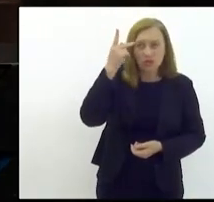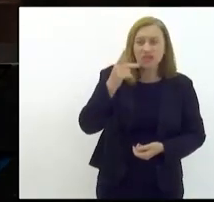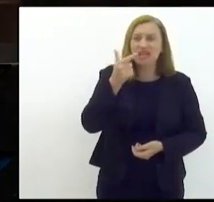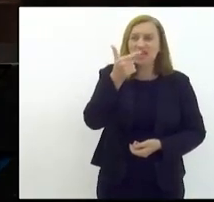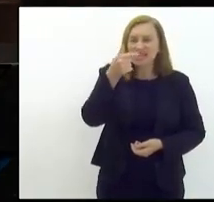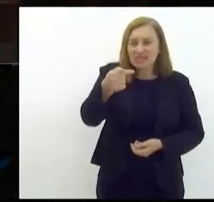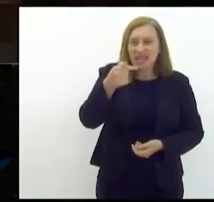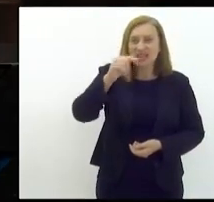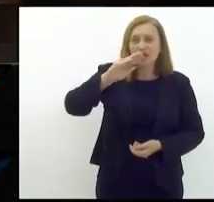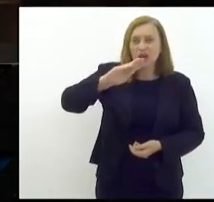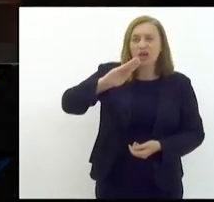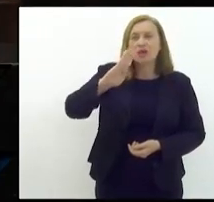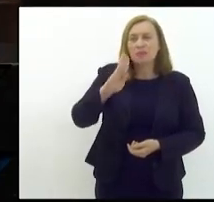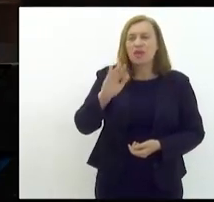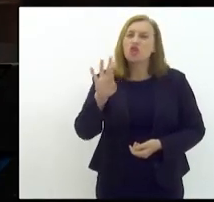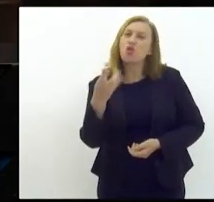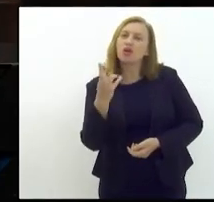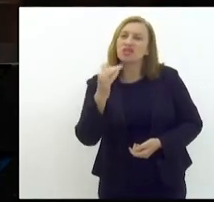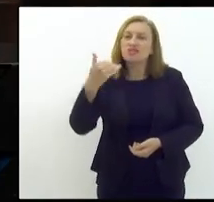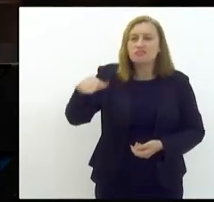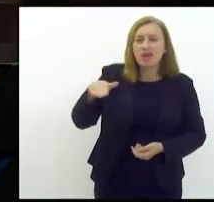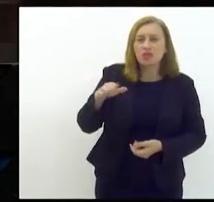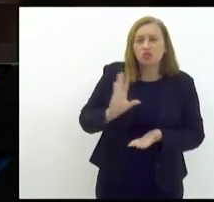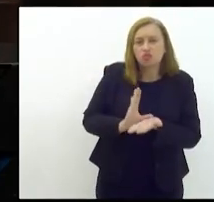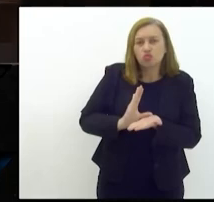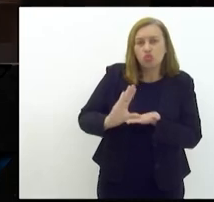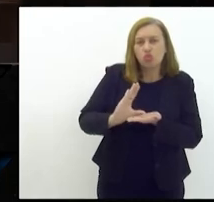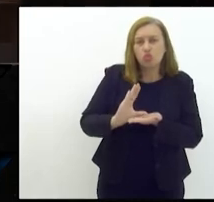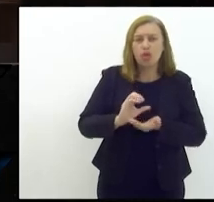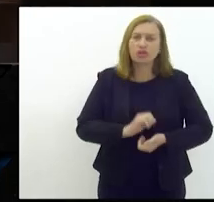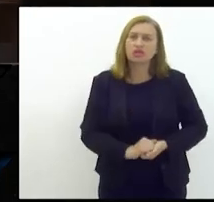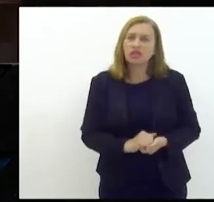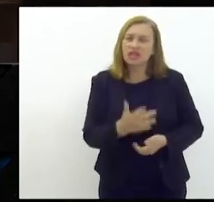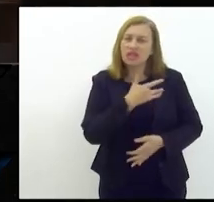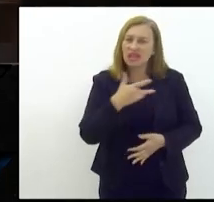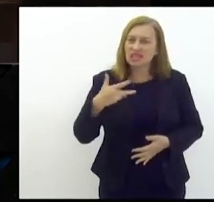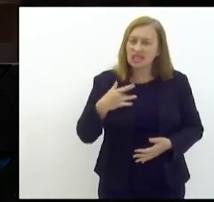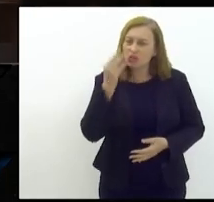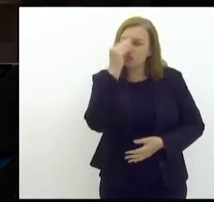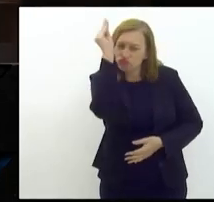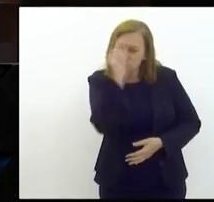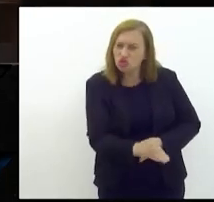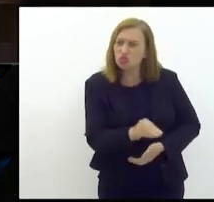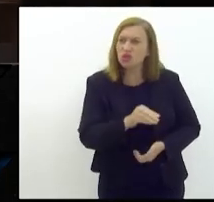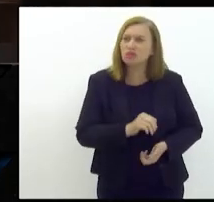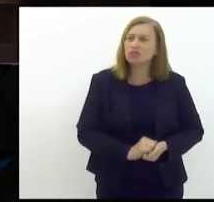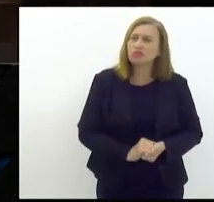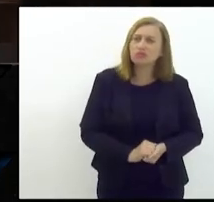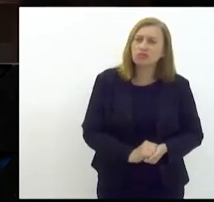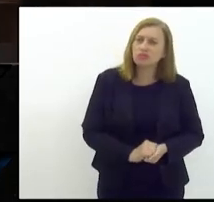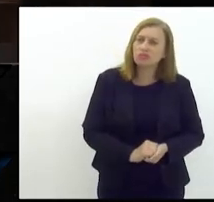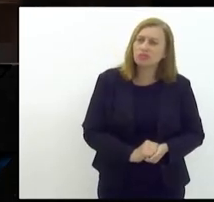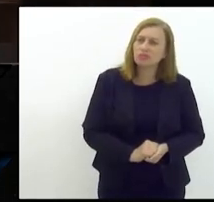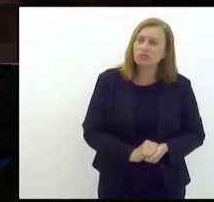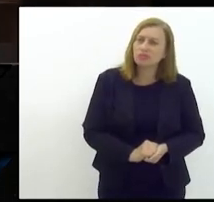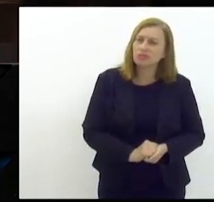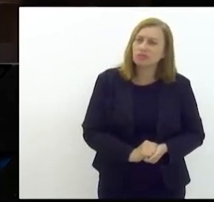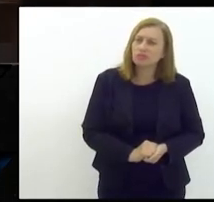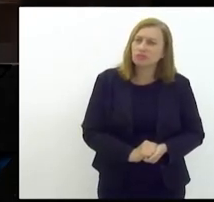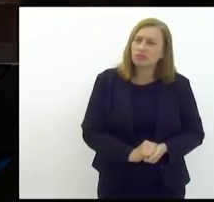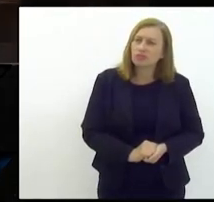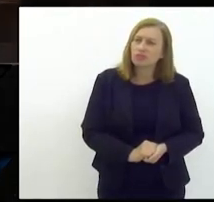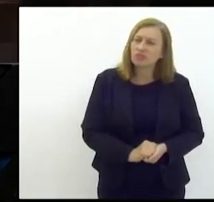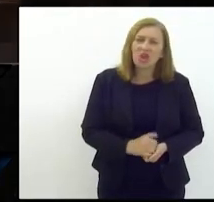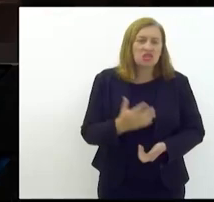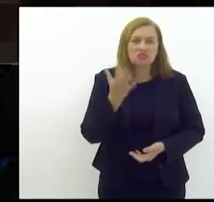bilhões e meio de orçamento e a saúde é tratada com descaso eu